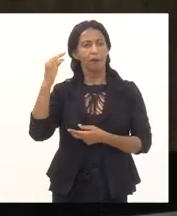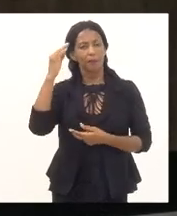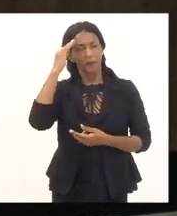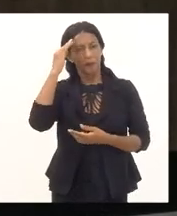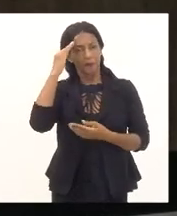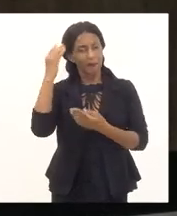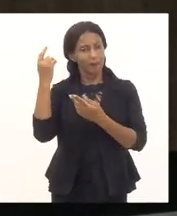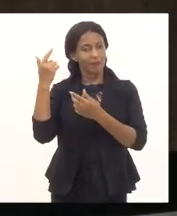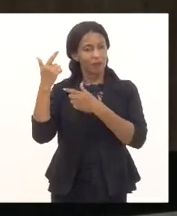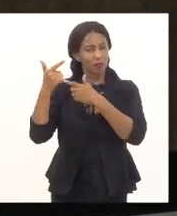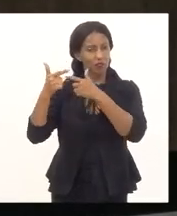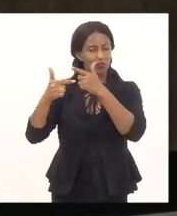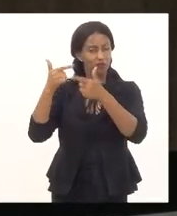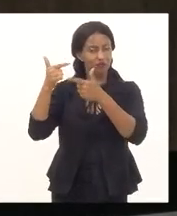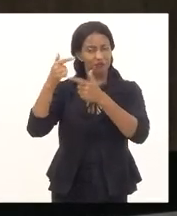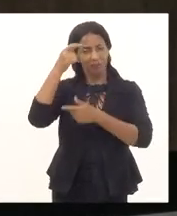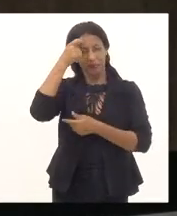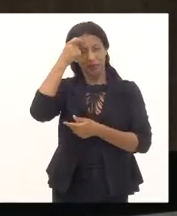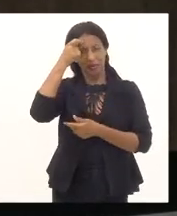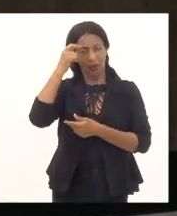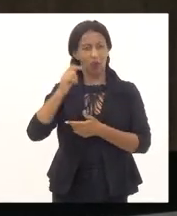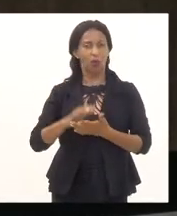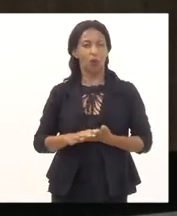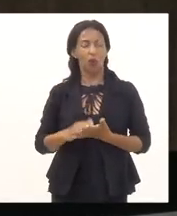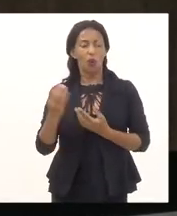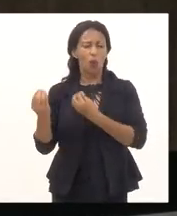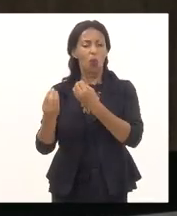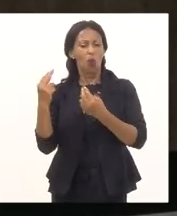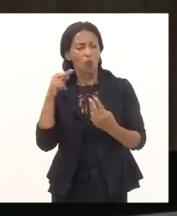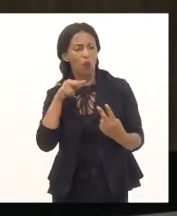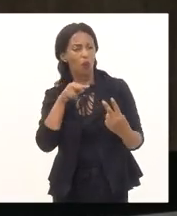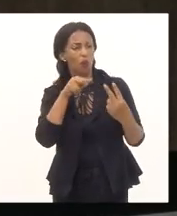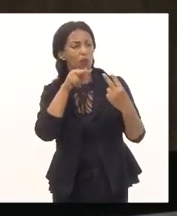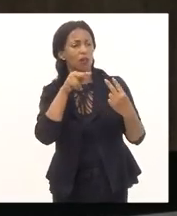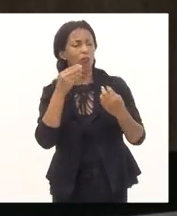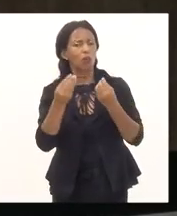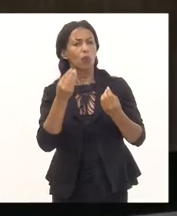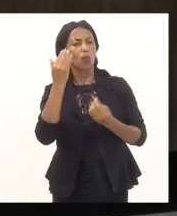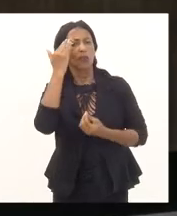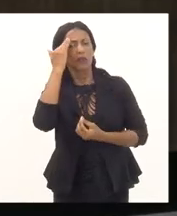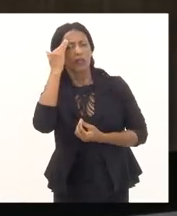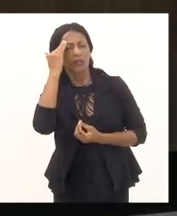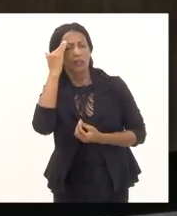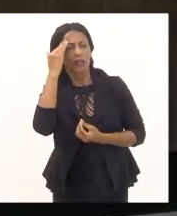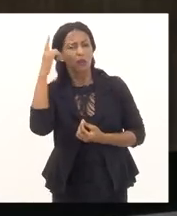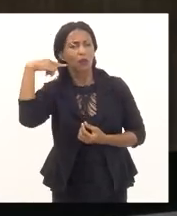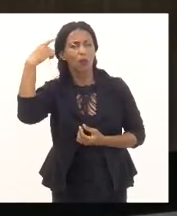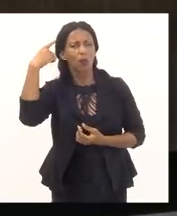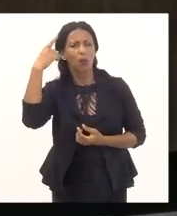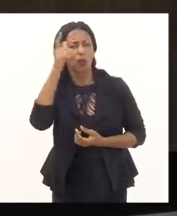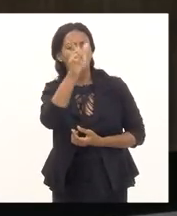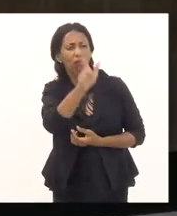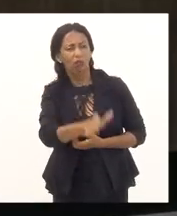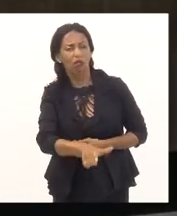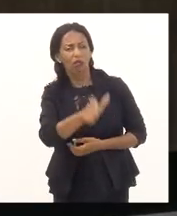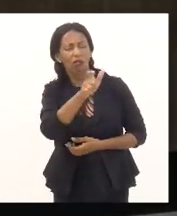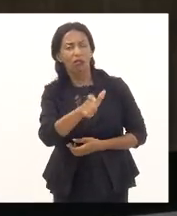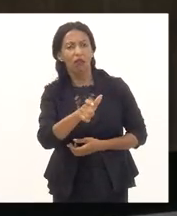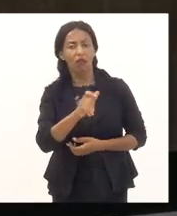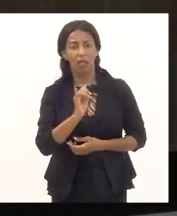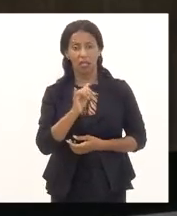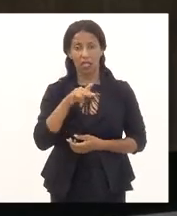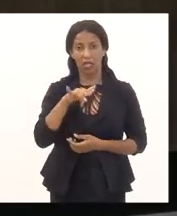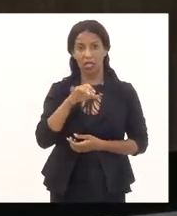de mudar a maneira como olhamos, entendemos e tratamos a loucura. Nise da